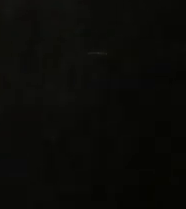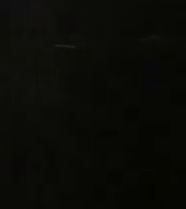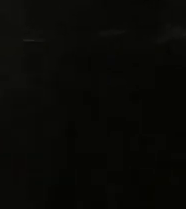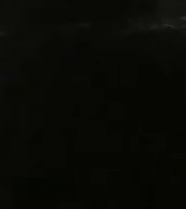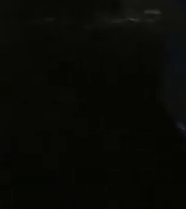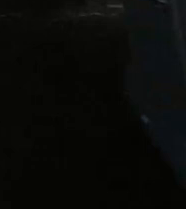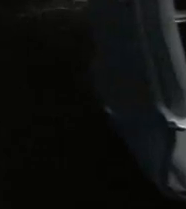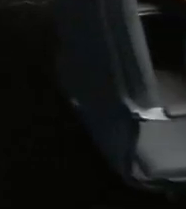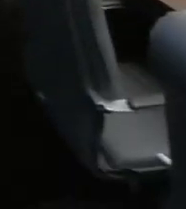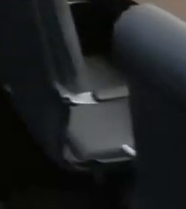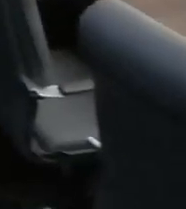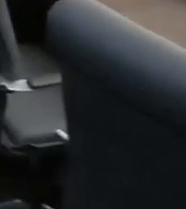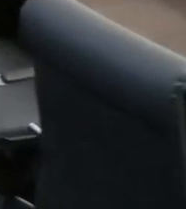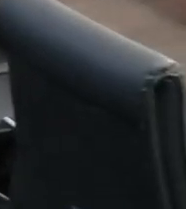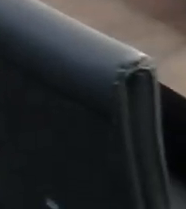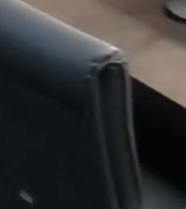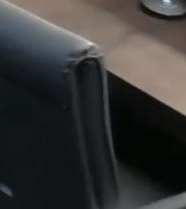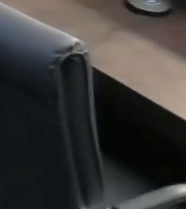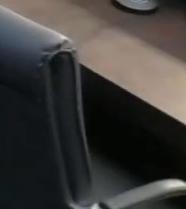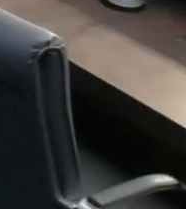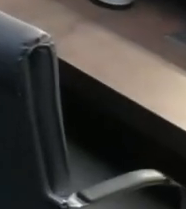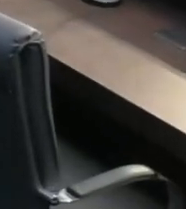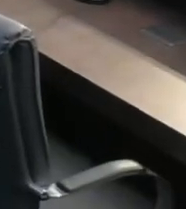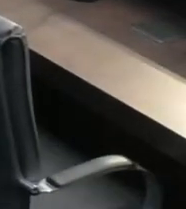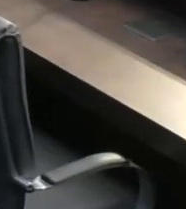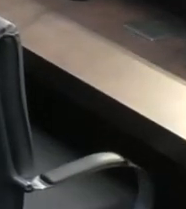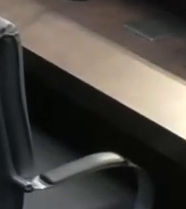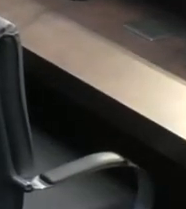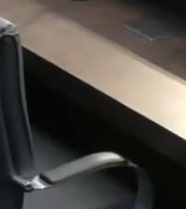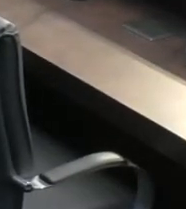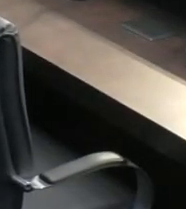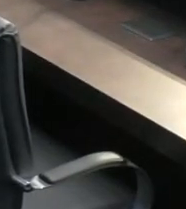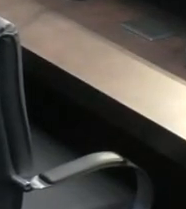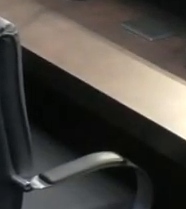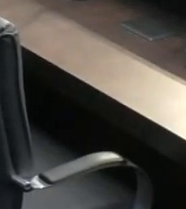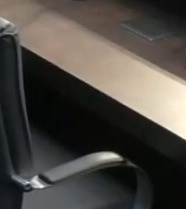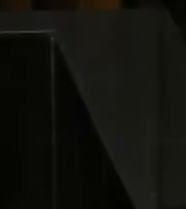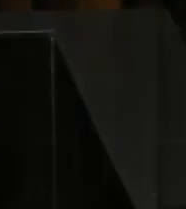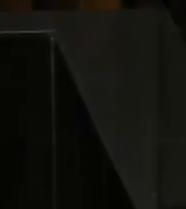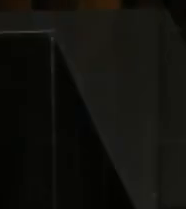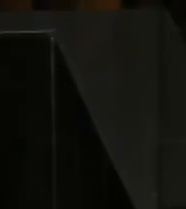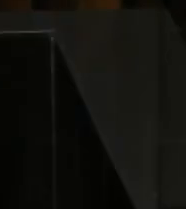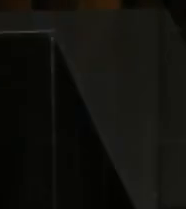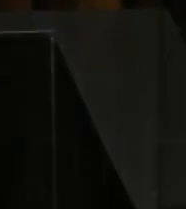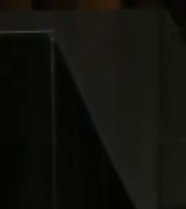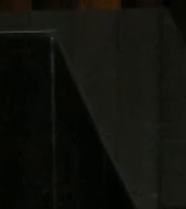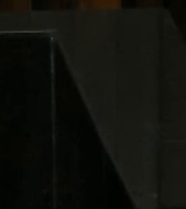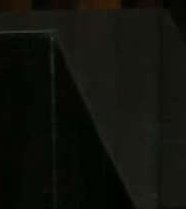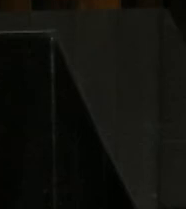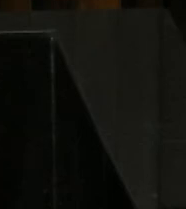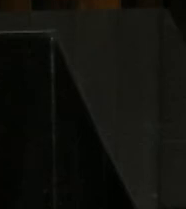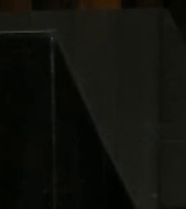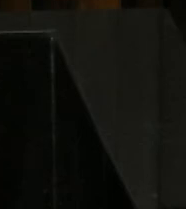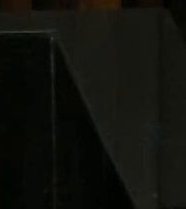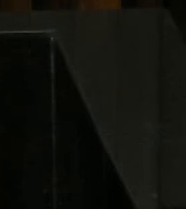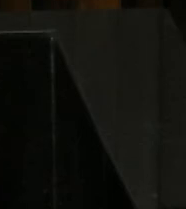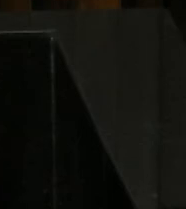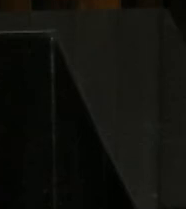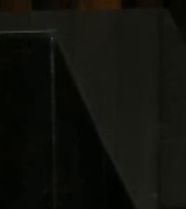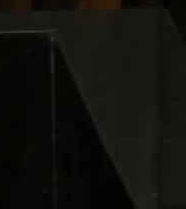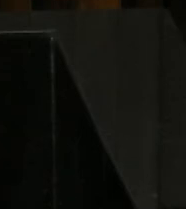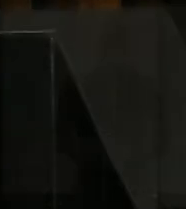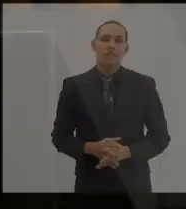Eu vou ser sincero com você. Ele está abusado mesmo. Quer dizer, vem lá da câmera. Senhor